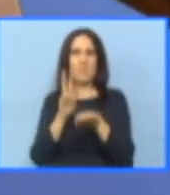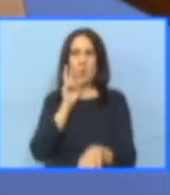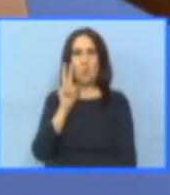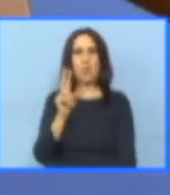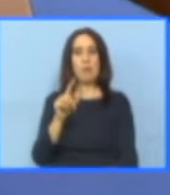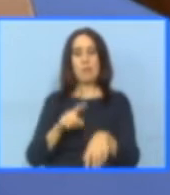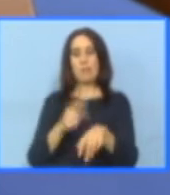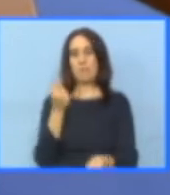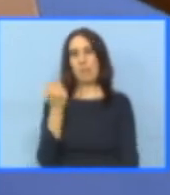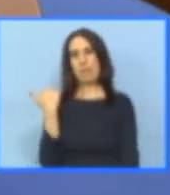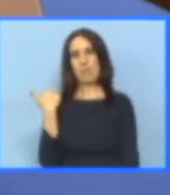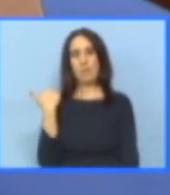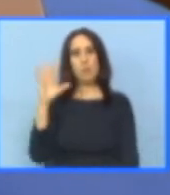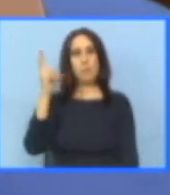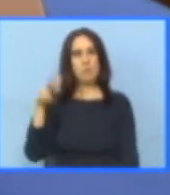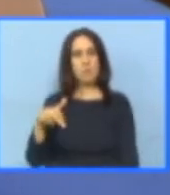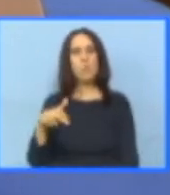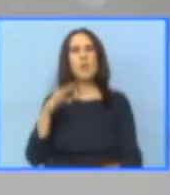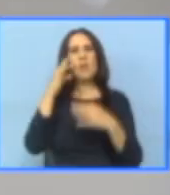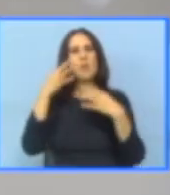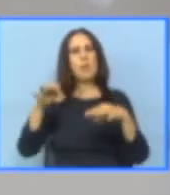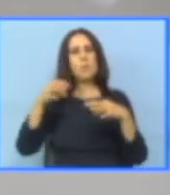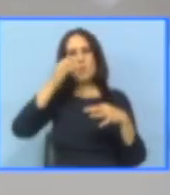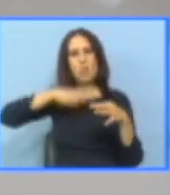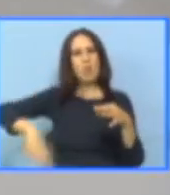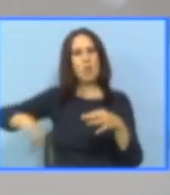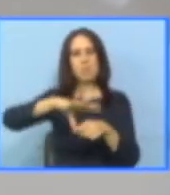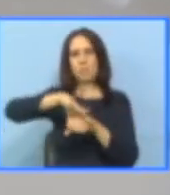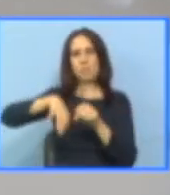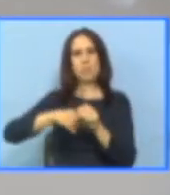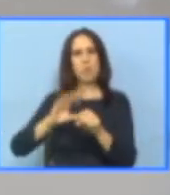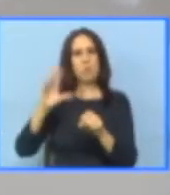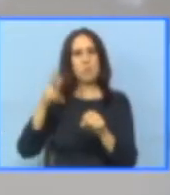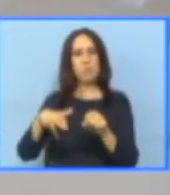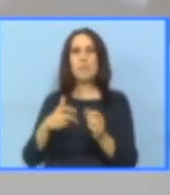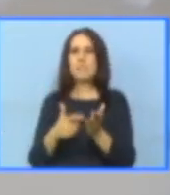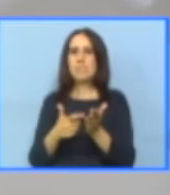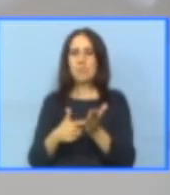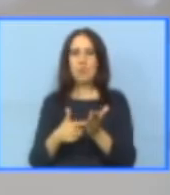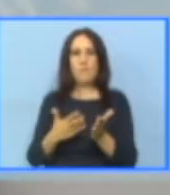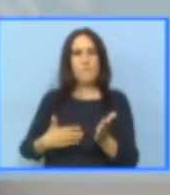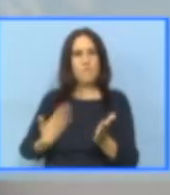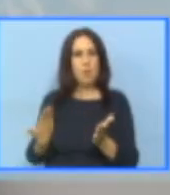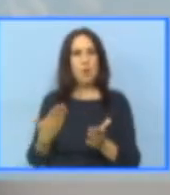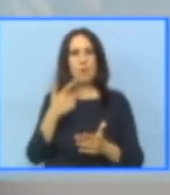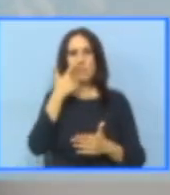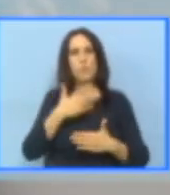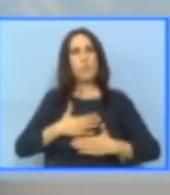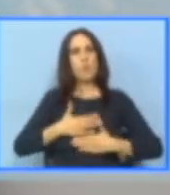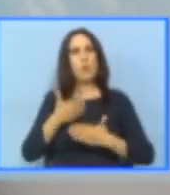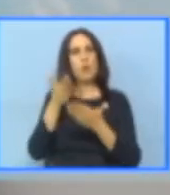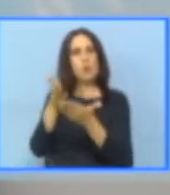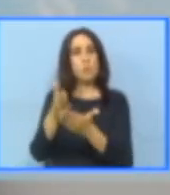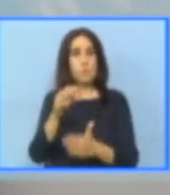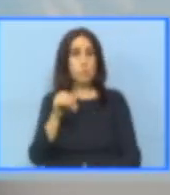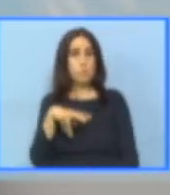últimos tempos, o que aconteceu, estas catástrofes naturais que vão acontecendo, é cada vez mais necessária a ajuda dos voluntários. Mesmo